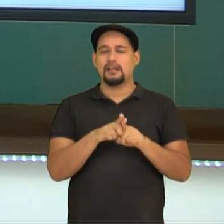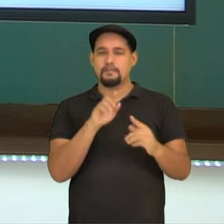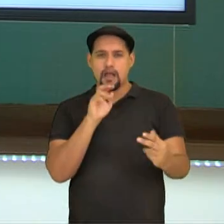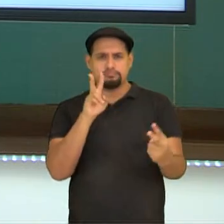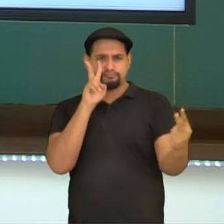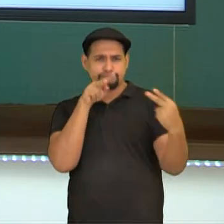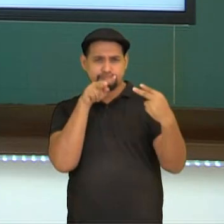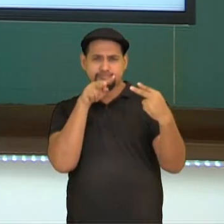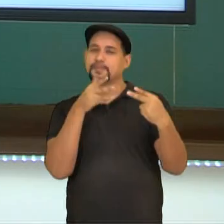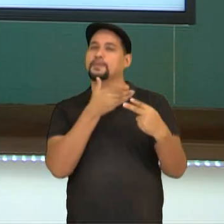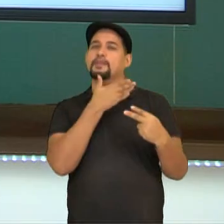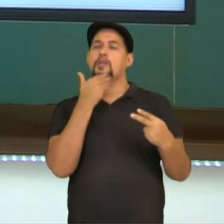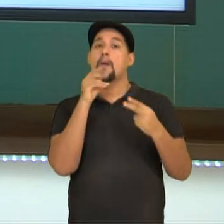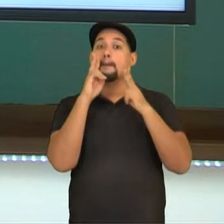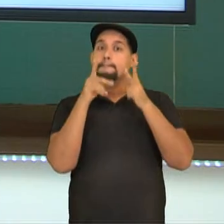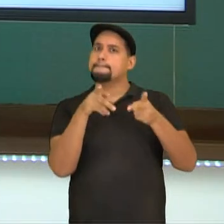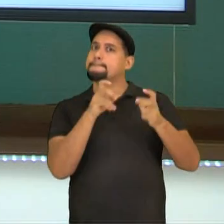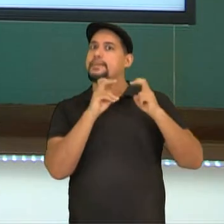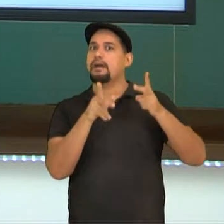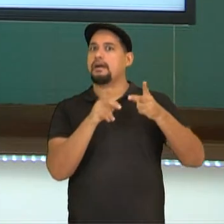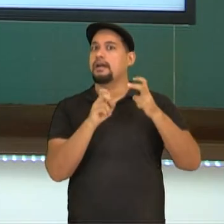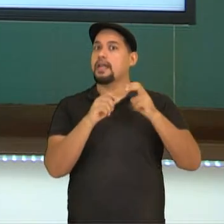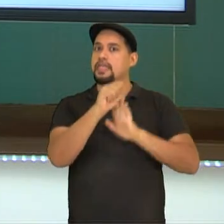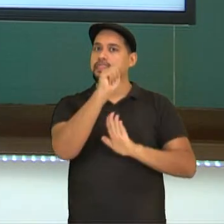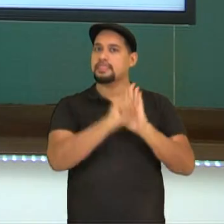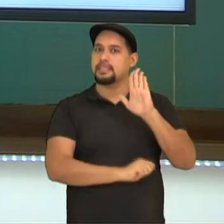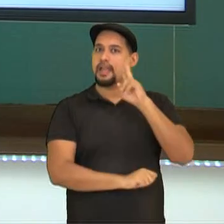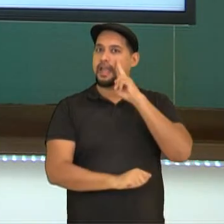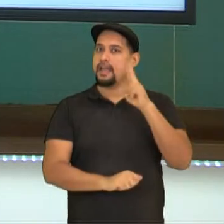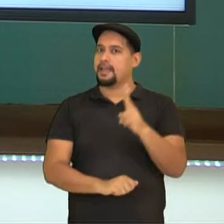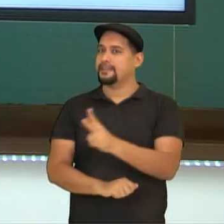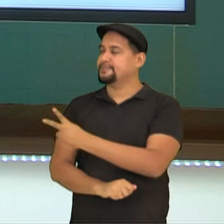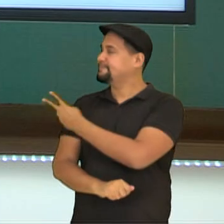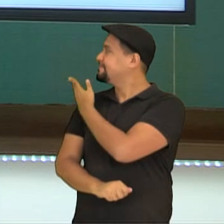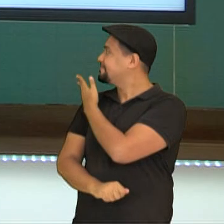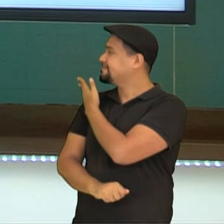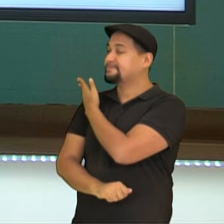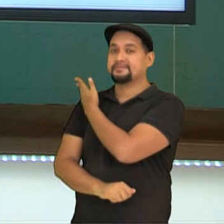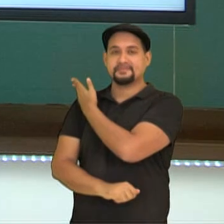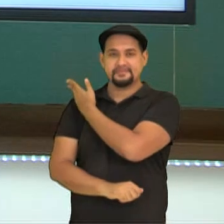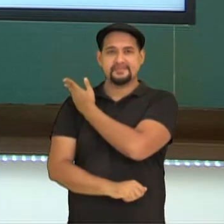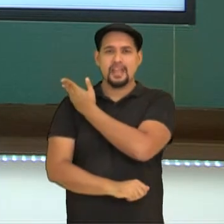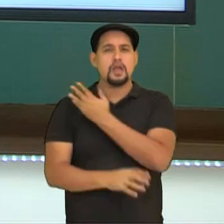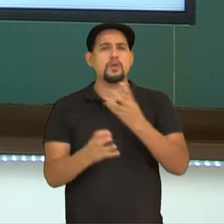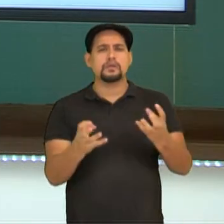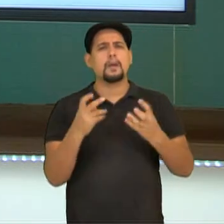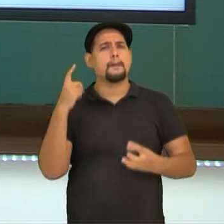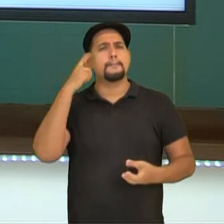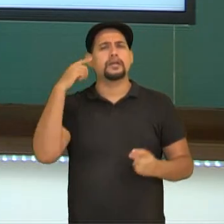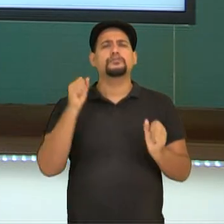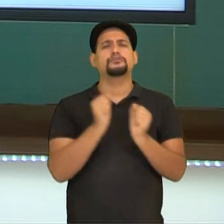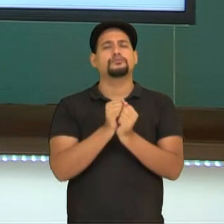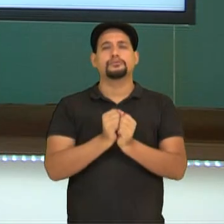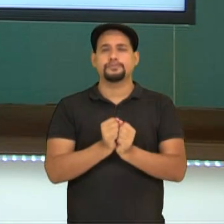tete-a-tete. Vejam só esse texto que eu vou ler para vocês. Eu quero que você comigo pense aí em